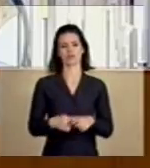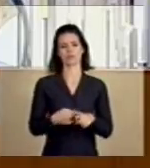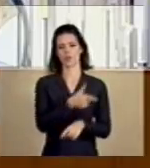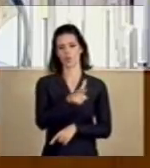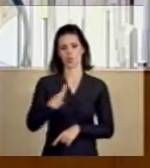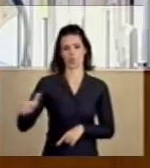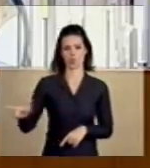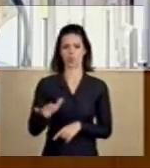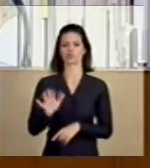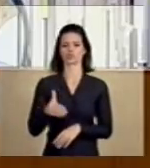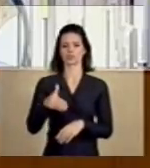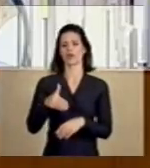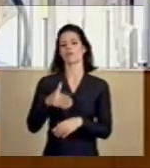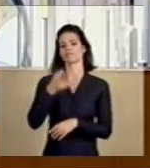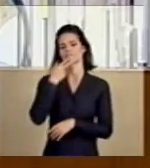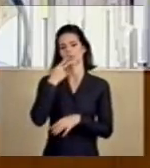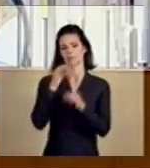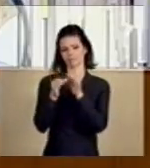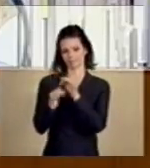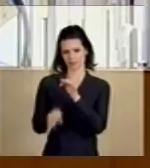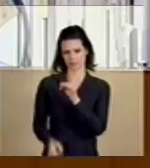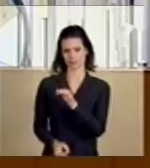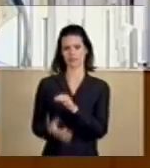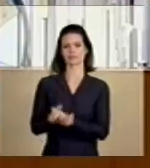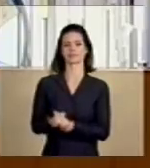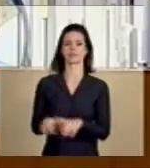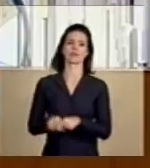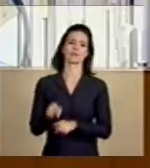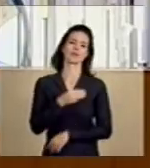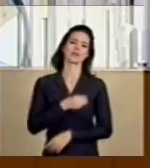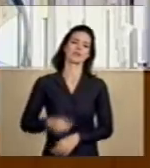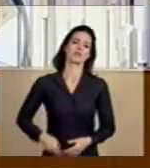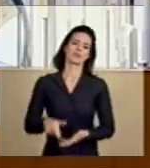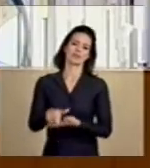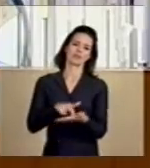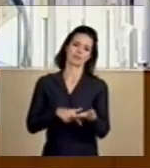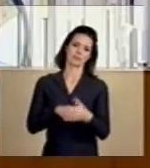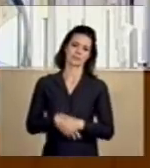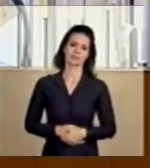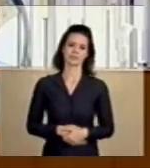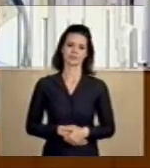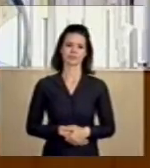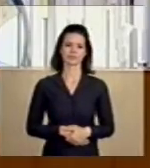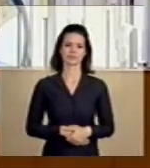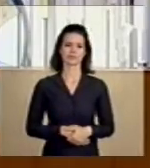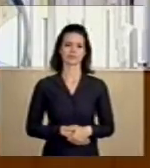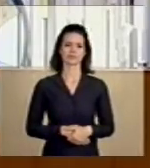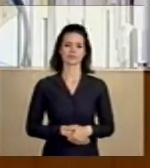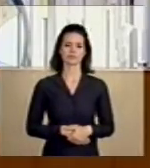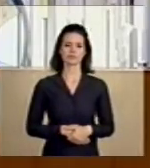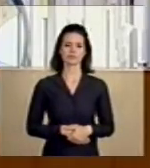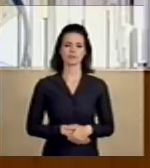pelos brilhantíssimos votos a partir do voto do ministro relator. Adotei como